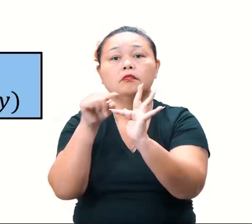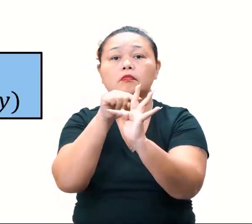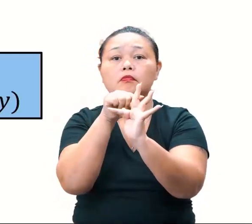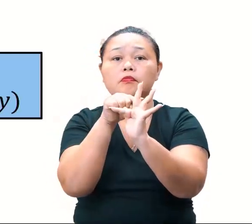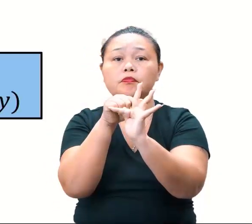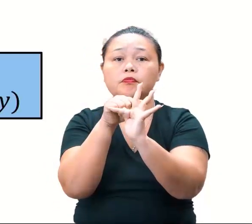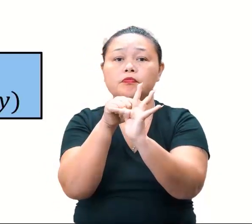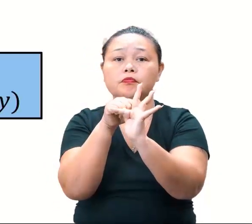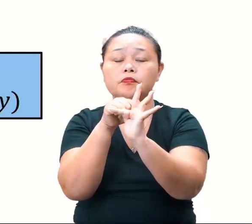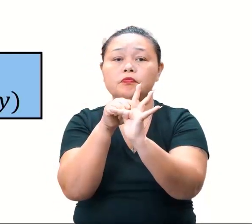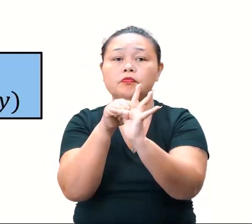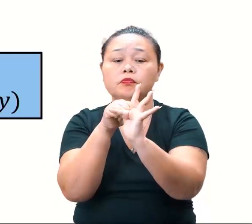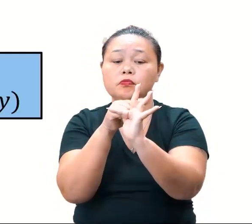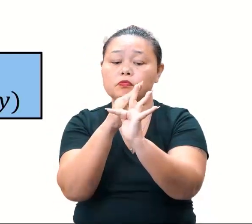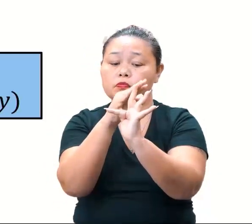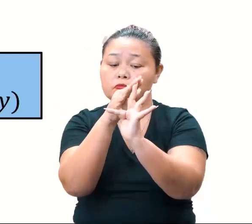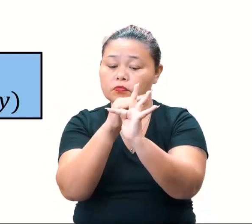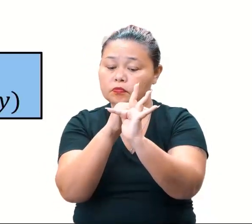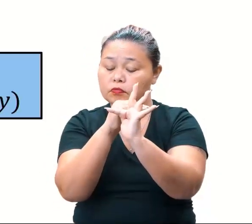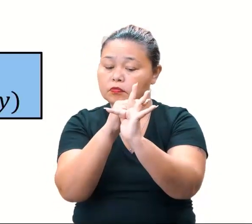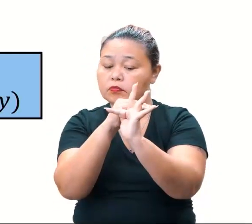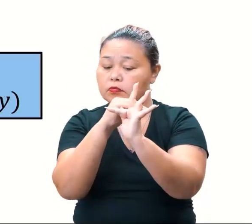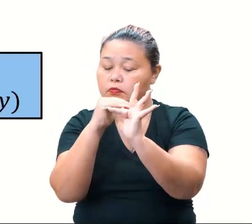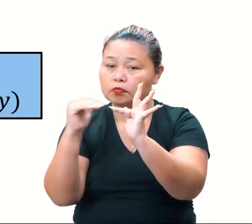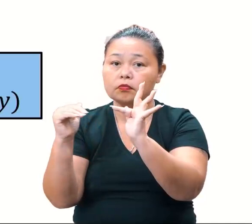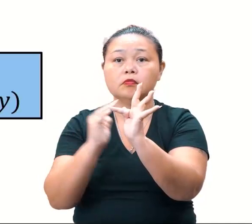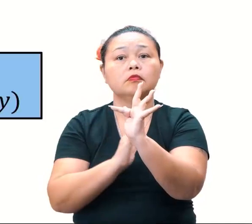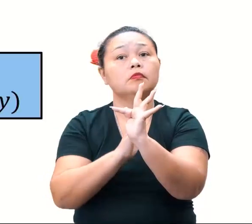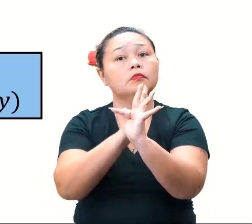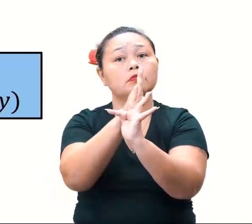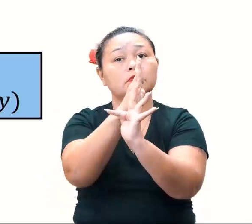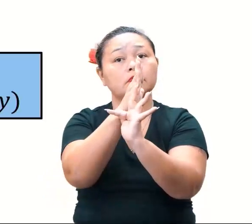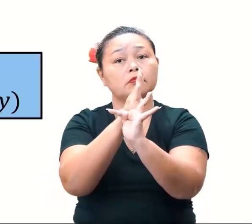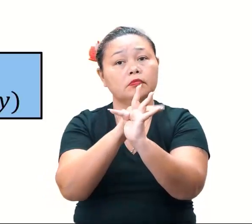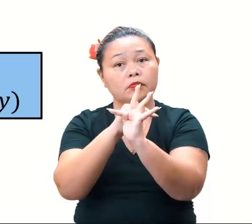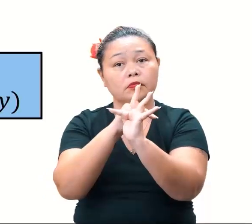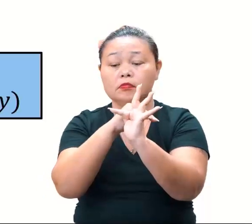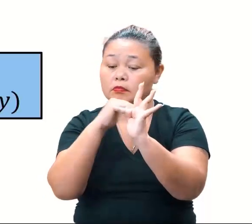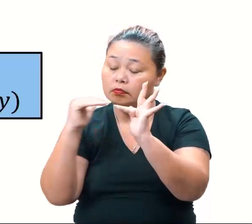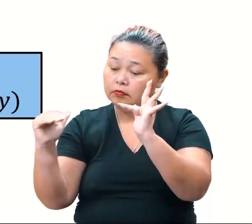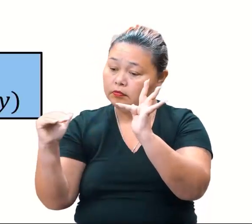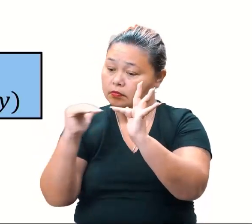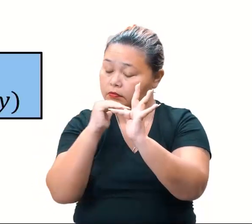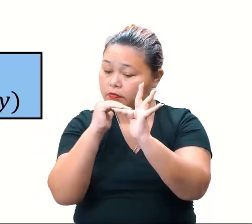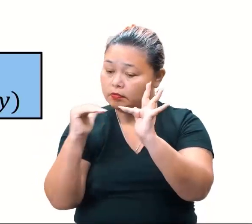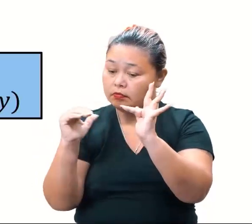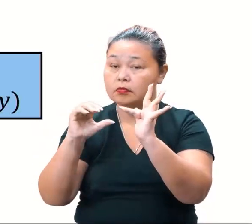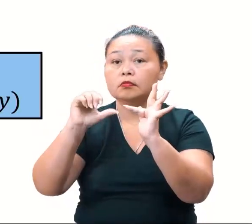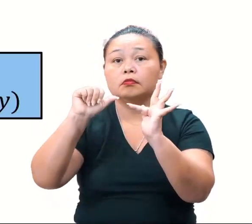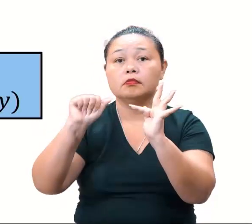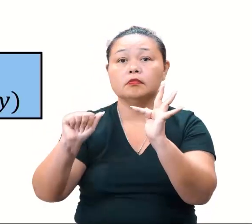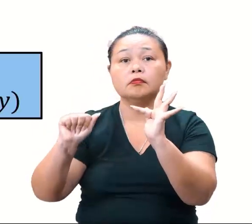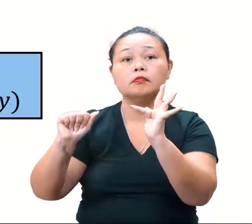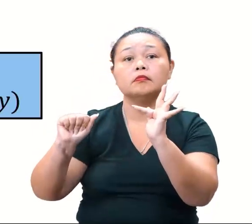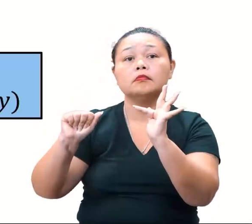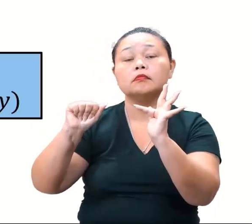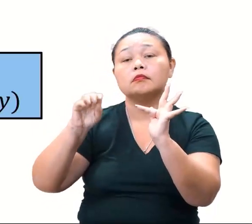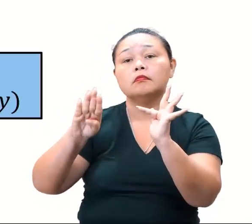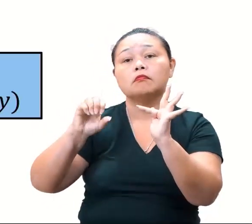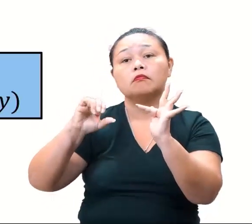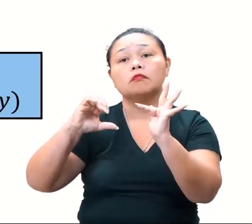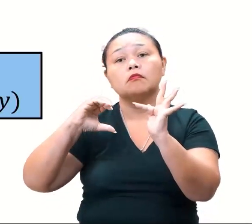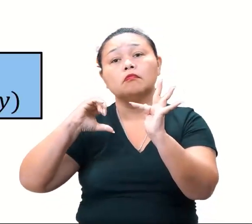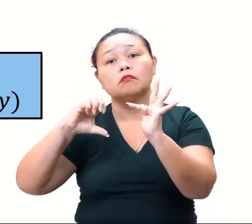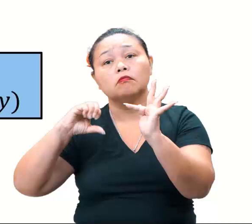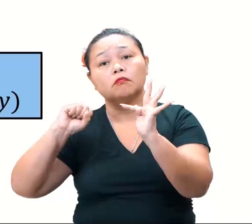né, dois eixos, um horizontal e um vertical. O horizontal é chamado de abscissa ou eixo X.